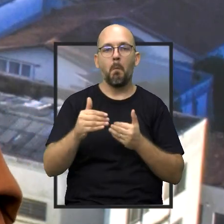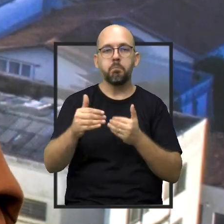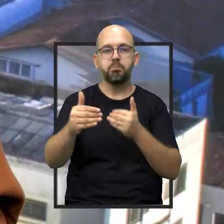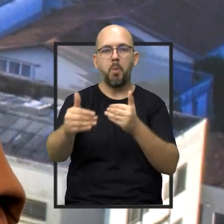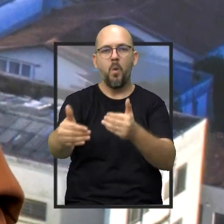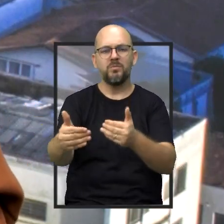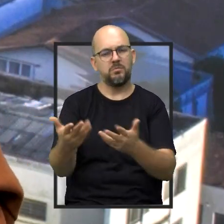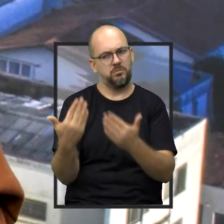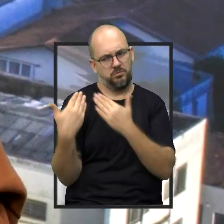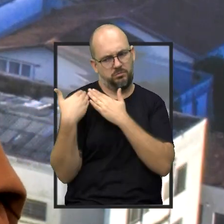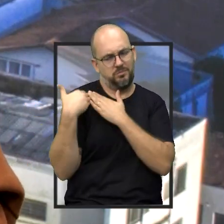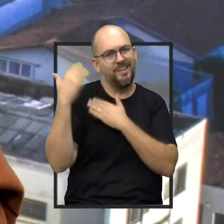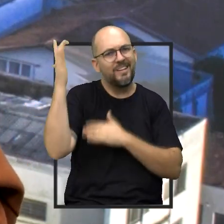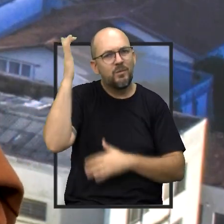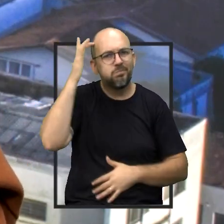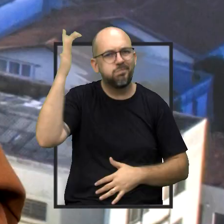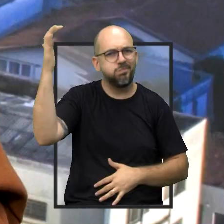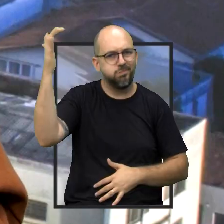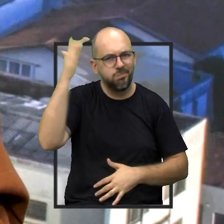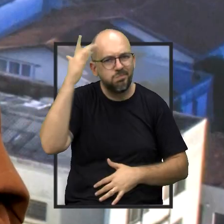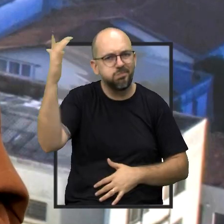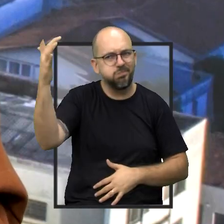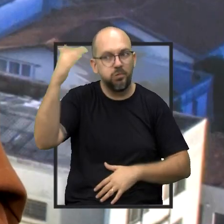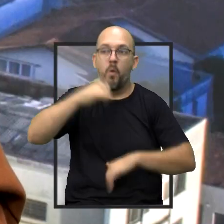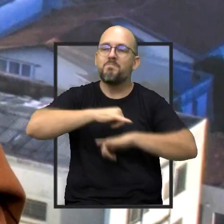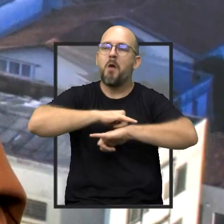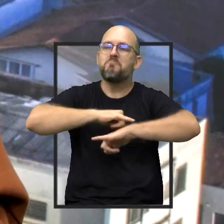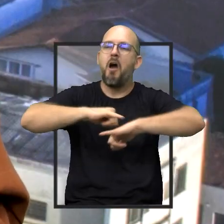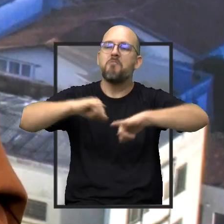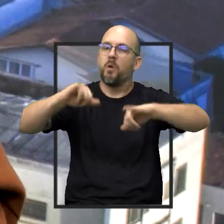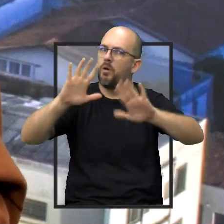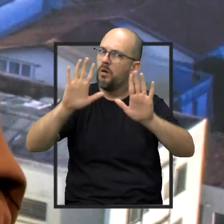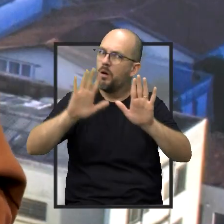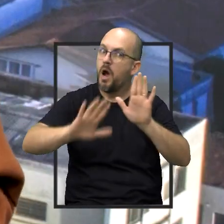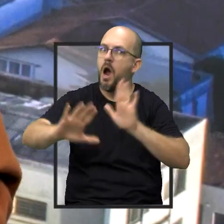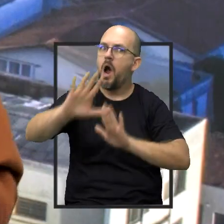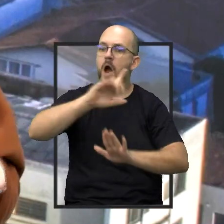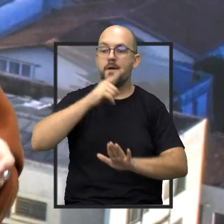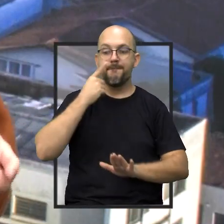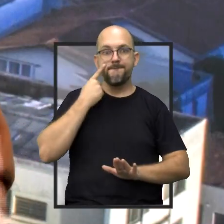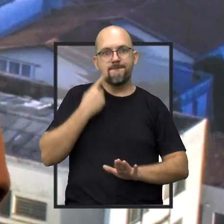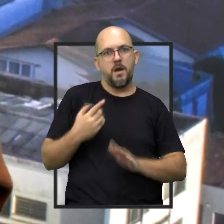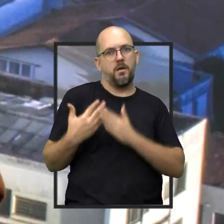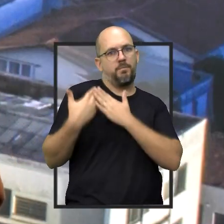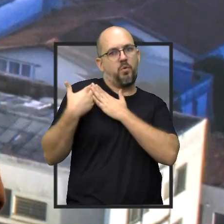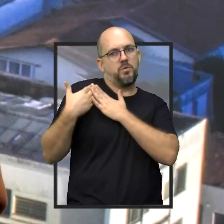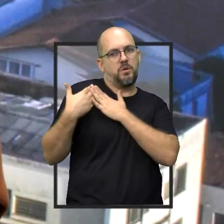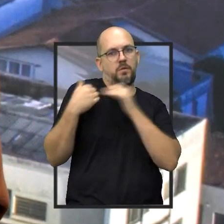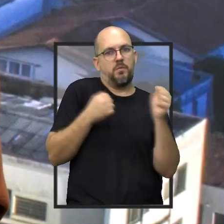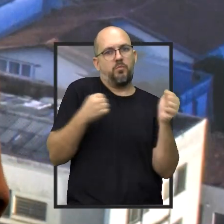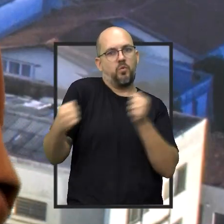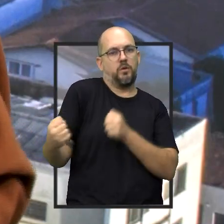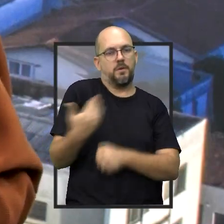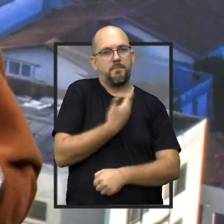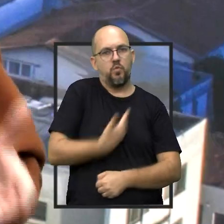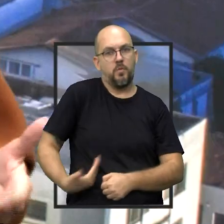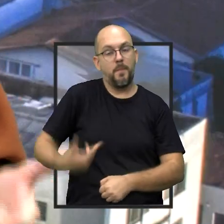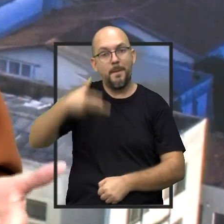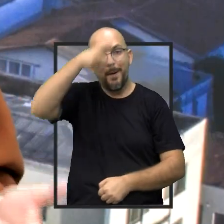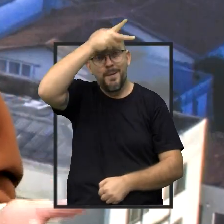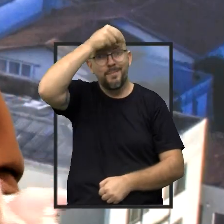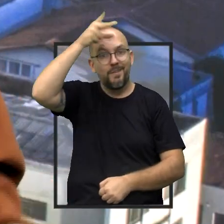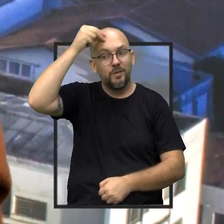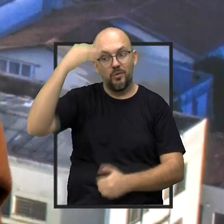falar da responsabilidade com as informações que são veiculadas, que são apresentadas pelo poder público. A prefeitura